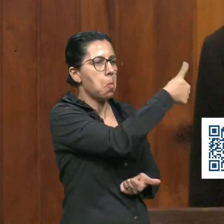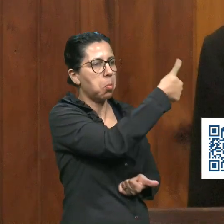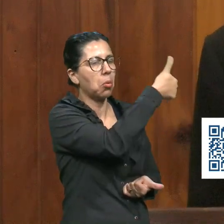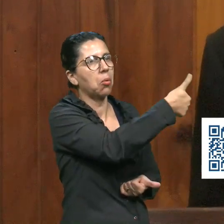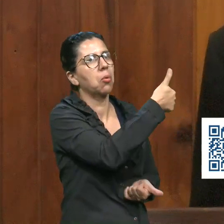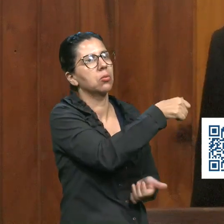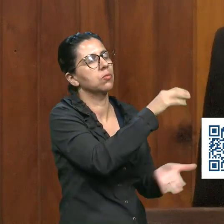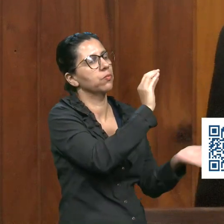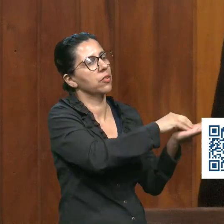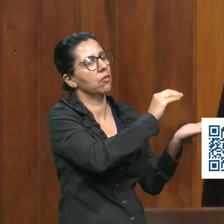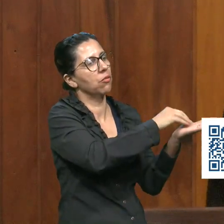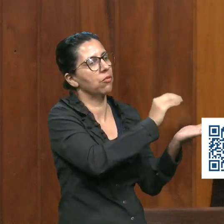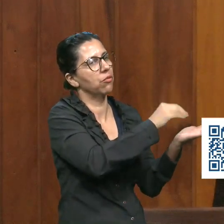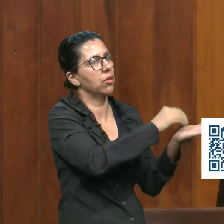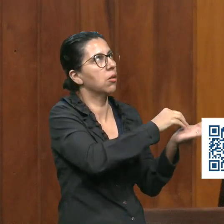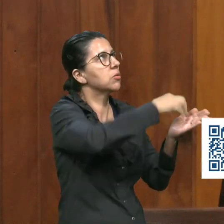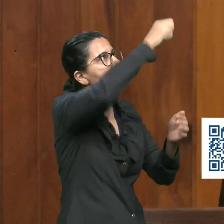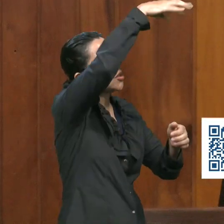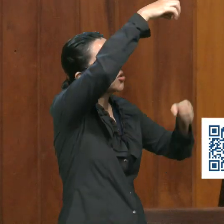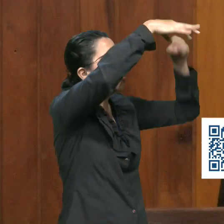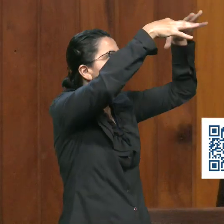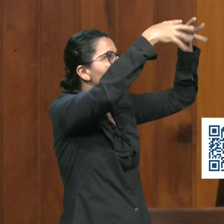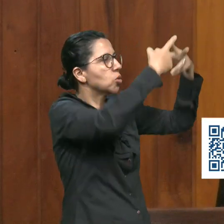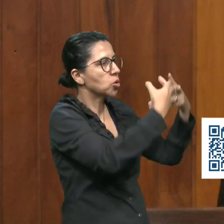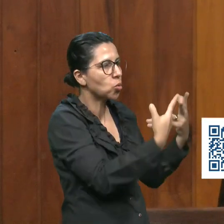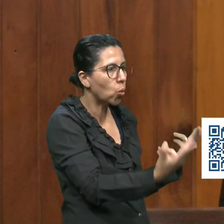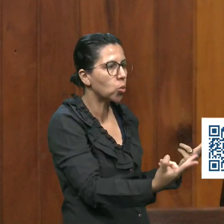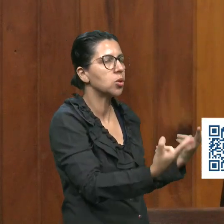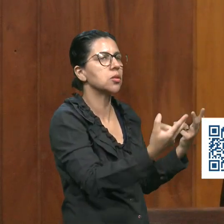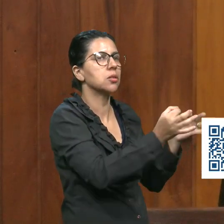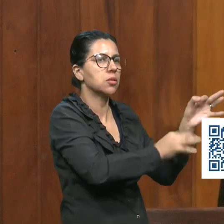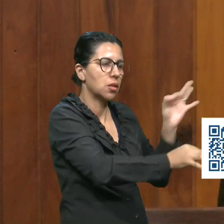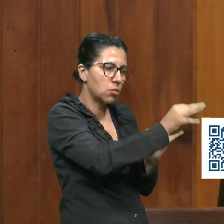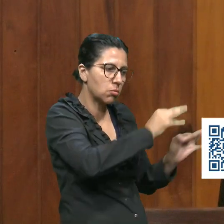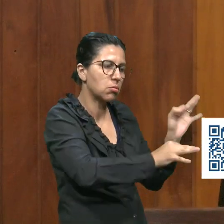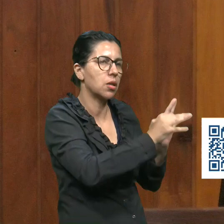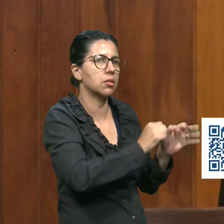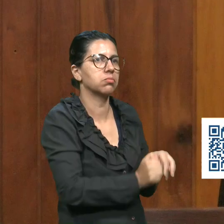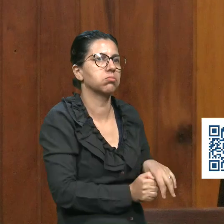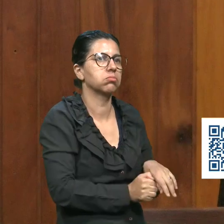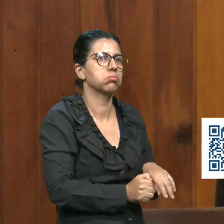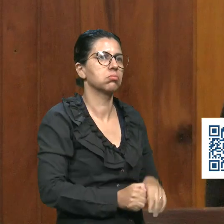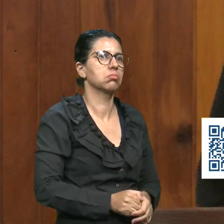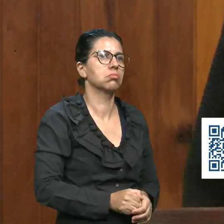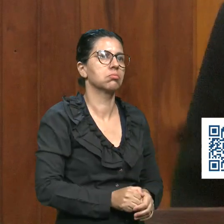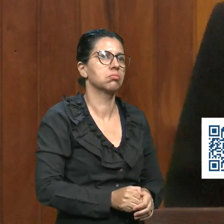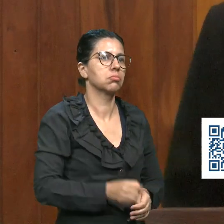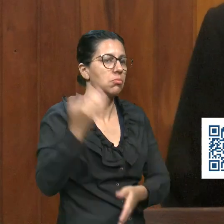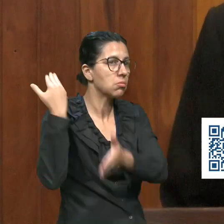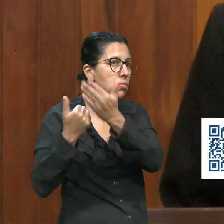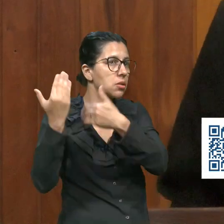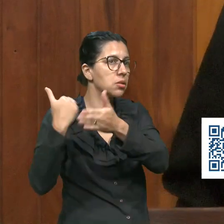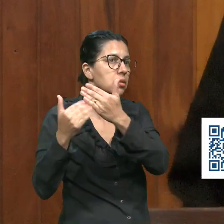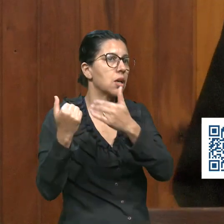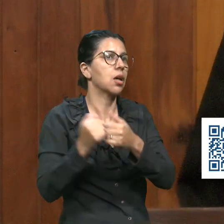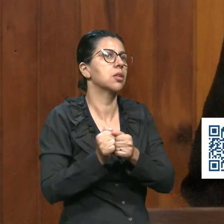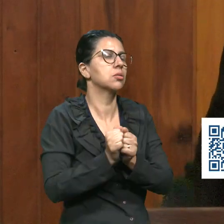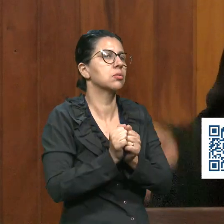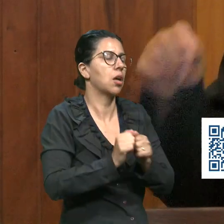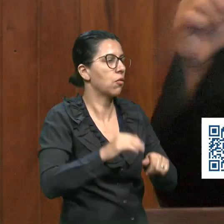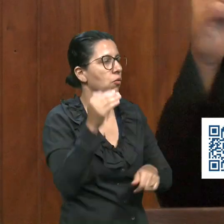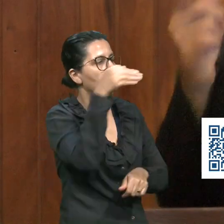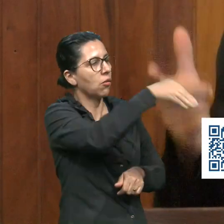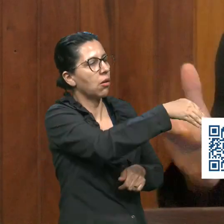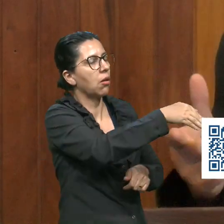simplesmente faltando ser feita a manutenção, né? Tempos atrás, fizemos uma parceria ali com a Secretaria de Limpeza Pública, foram